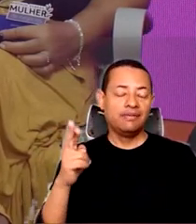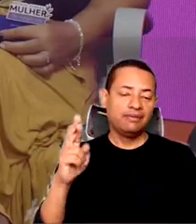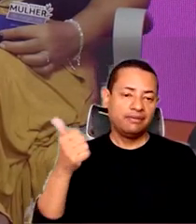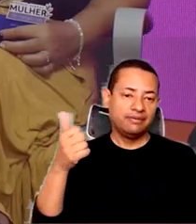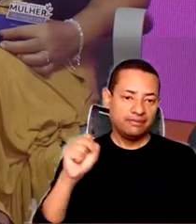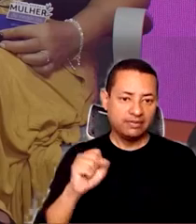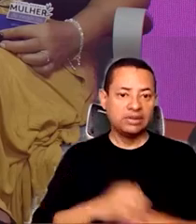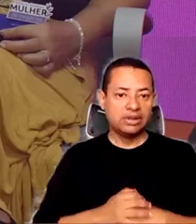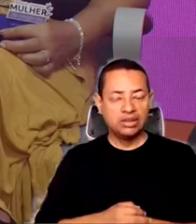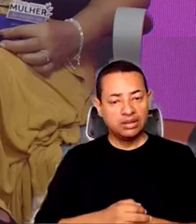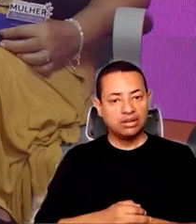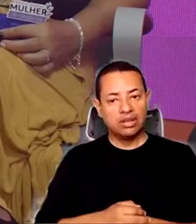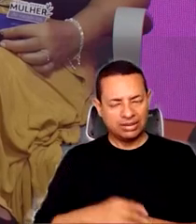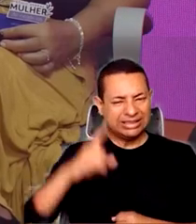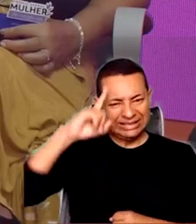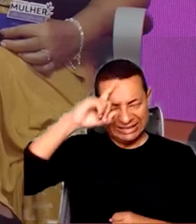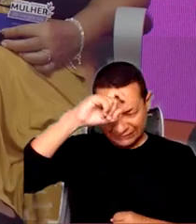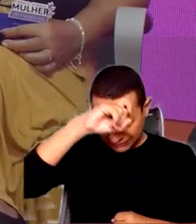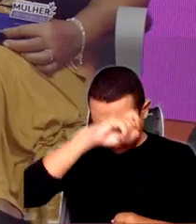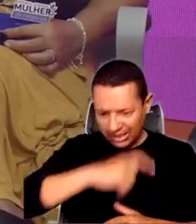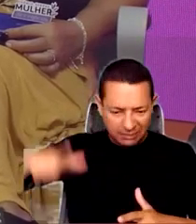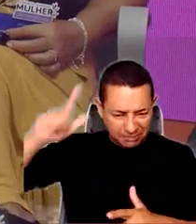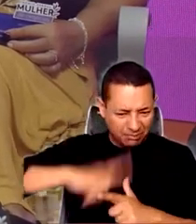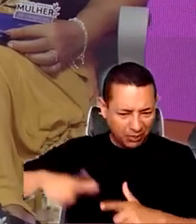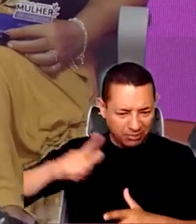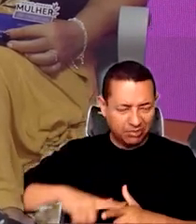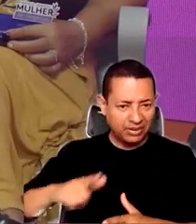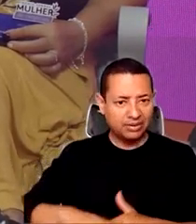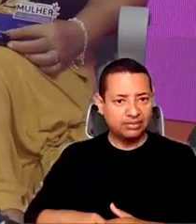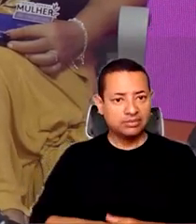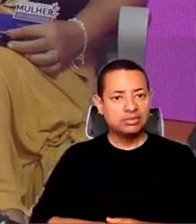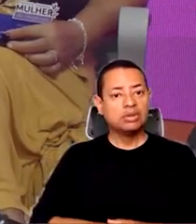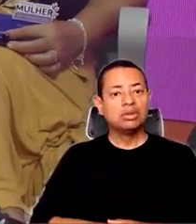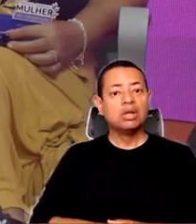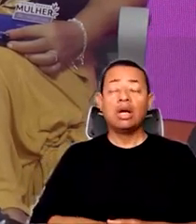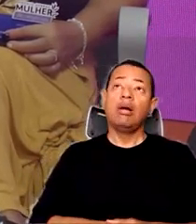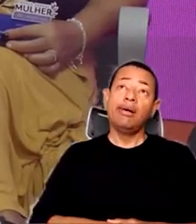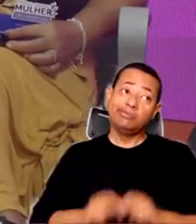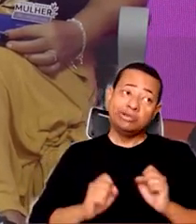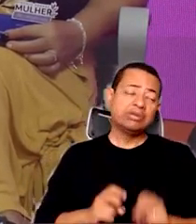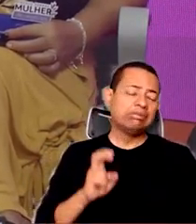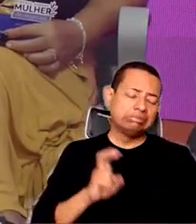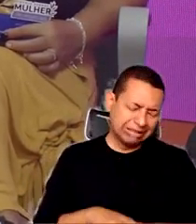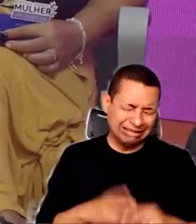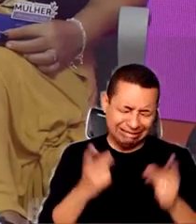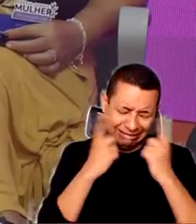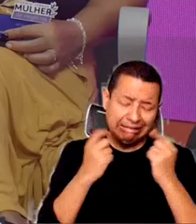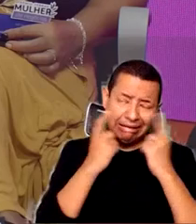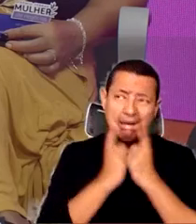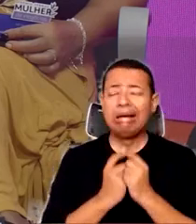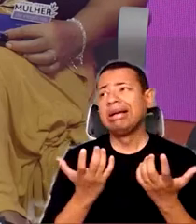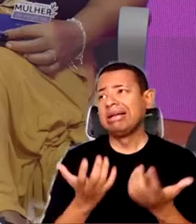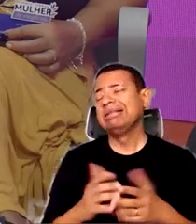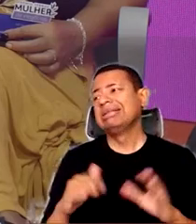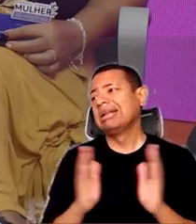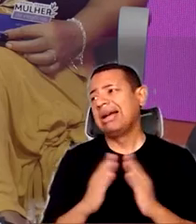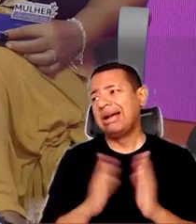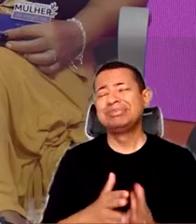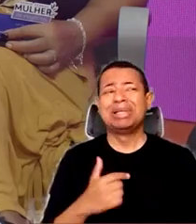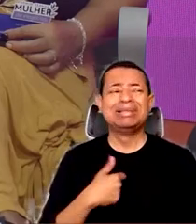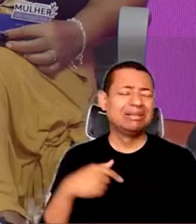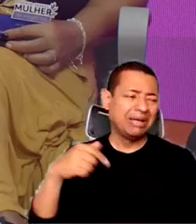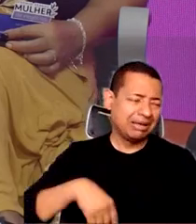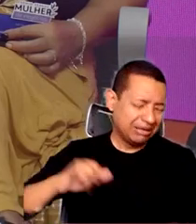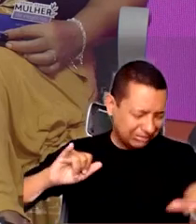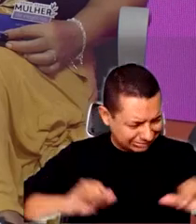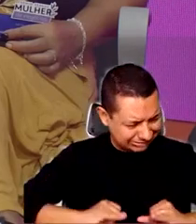aproveitei Aquela minha dificuldade aquele problema que eu estava fazendo podia sentar e ficar chorando Ai meu Deus queria estar na minha casa